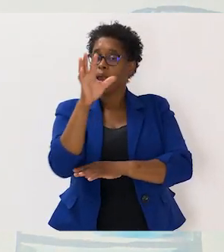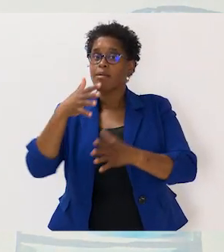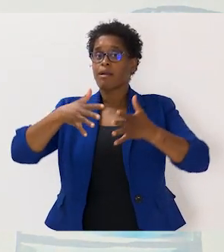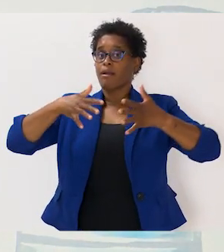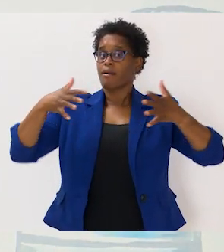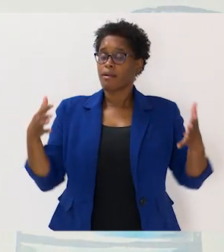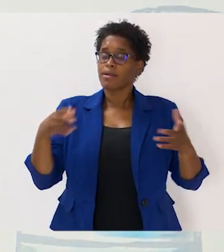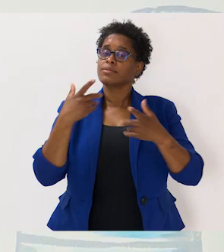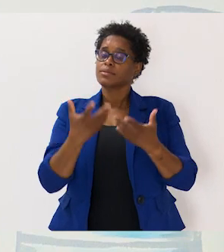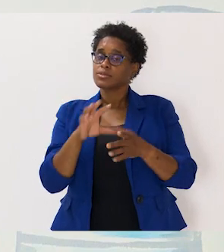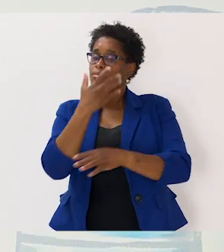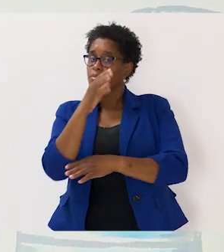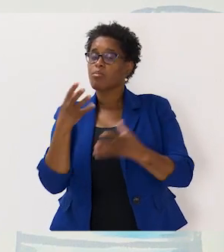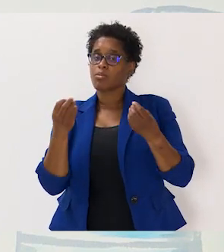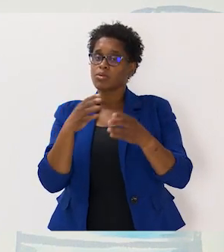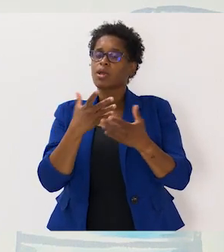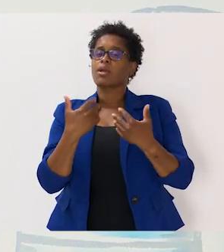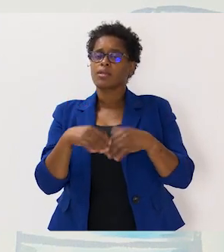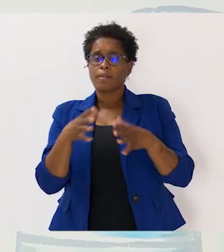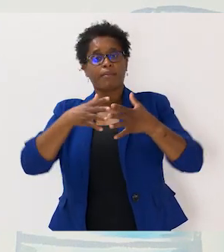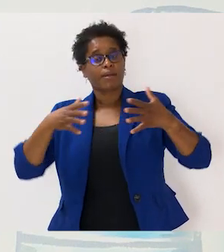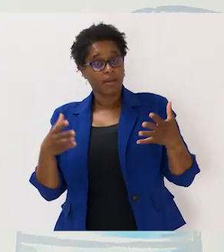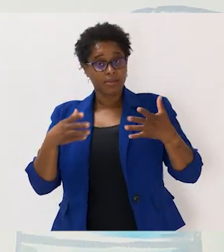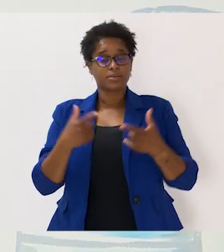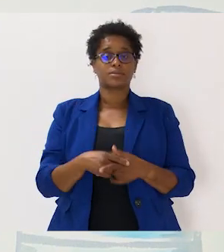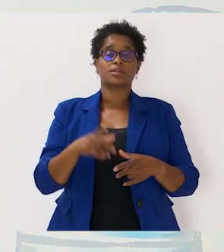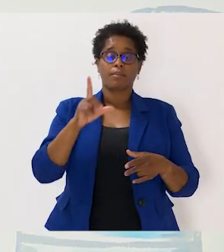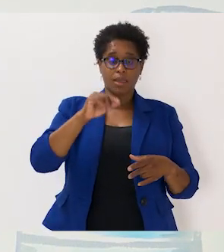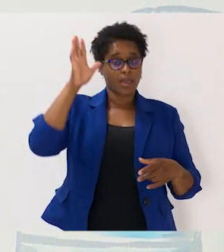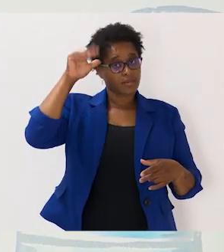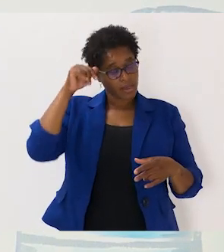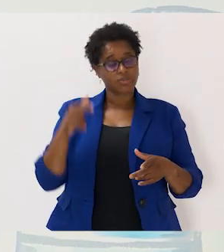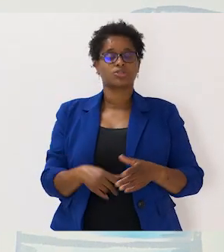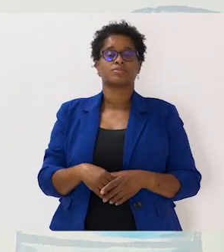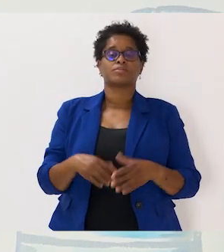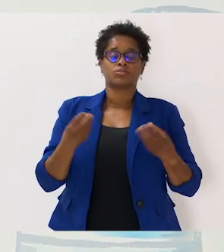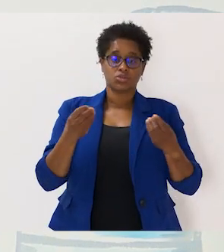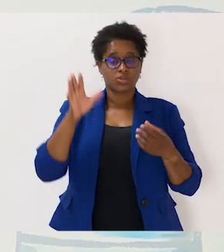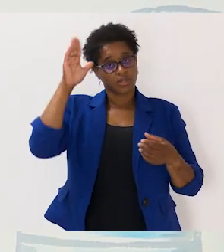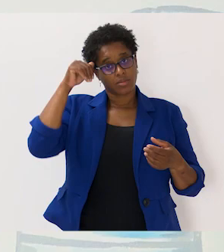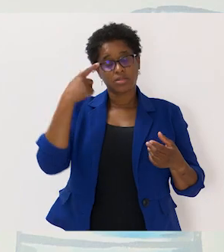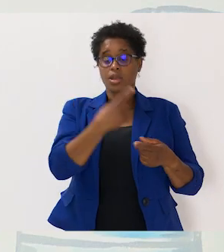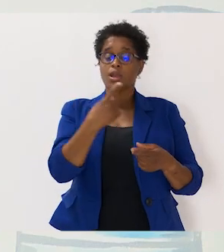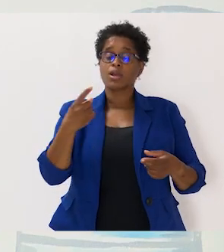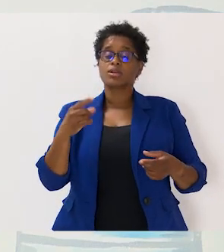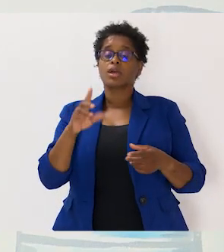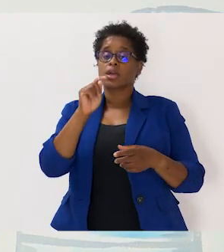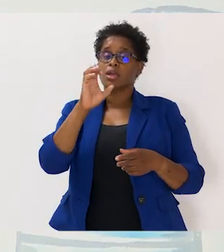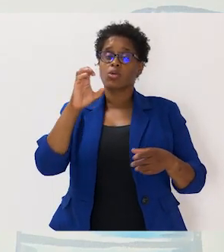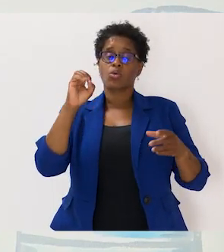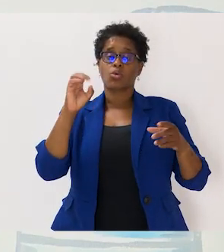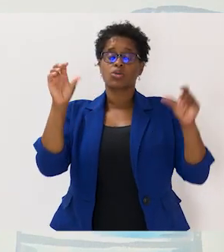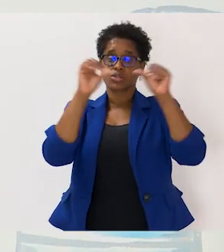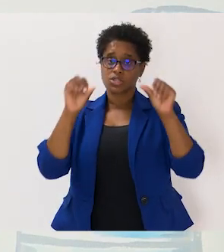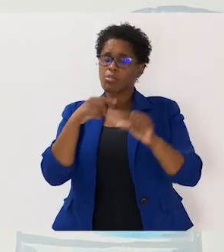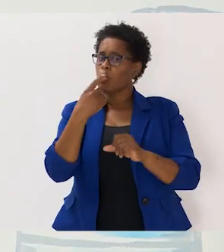grande diversidade de plantas, mas também uma grande diversidade de animais. Então, cada ecossistema, ele é único.